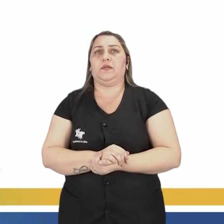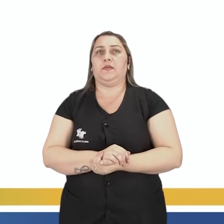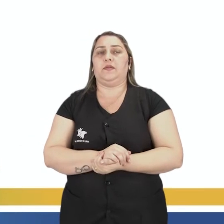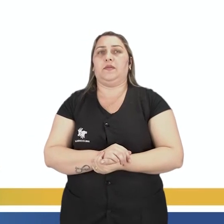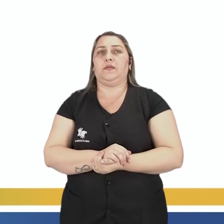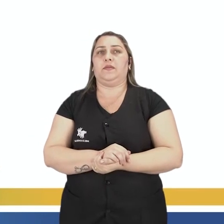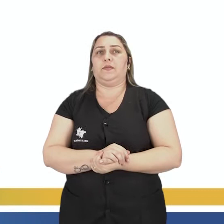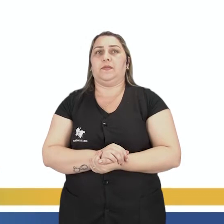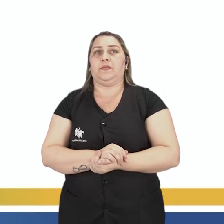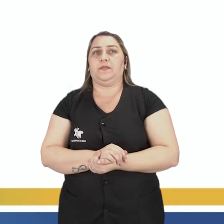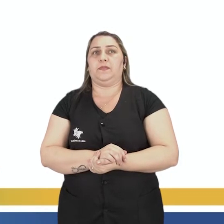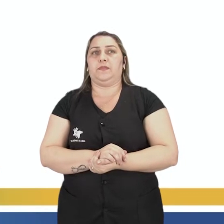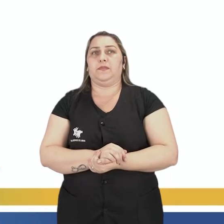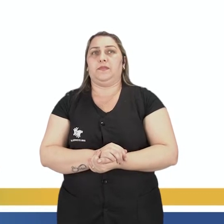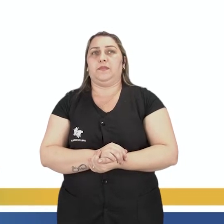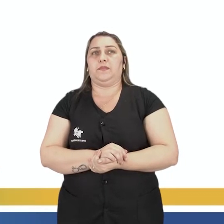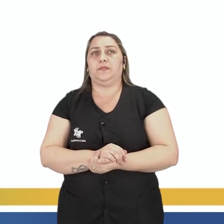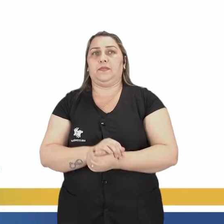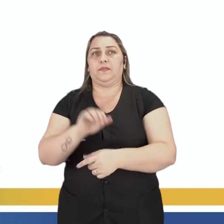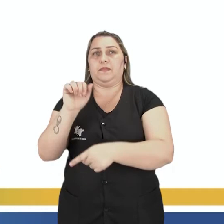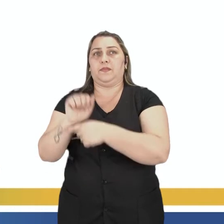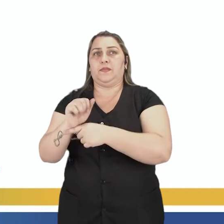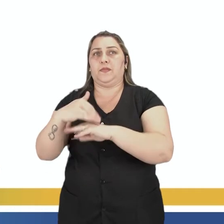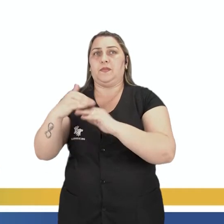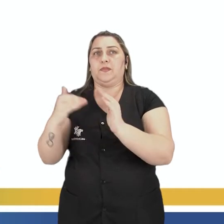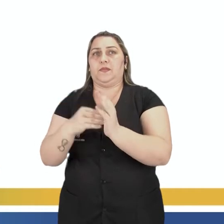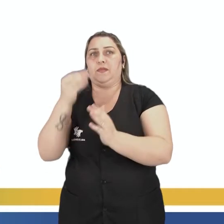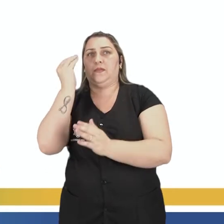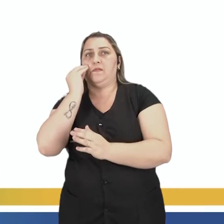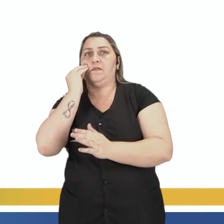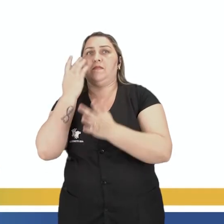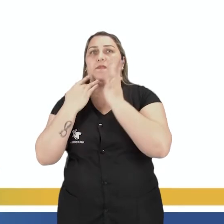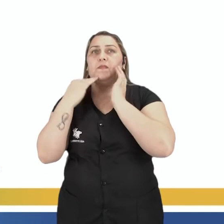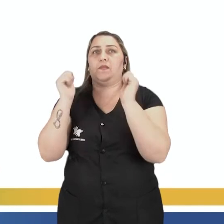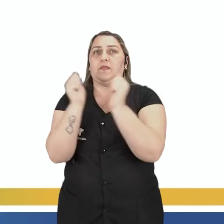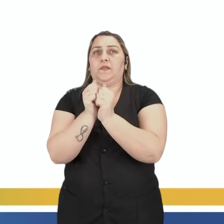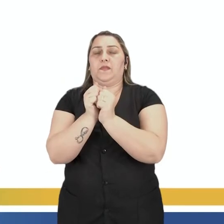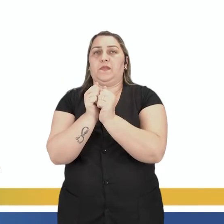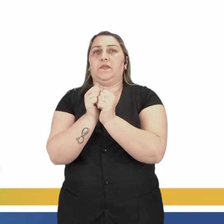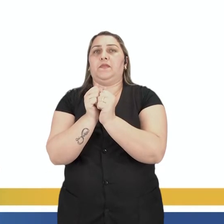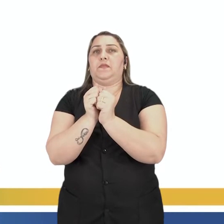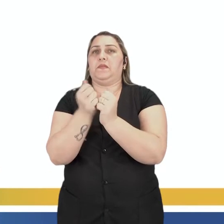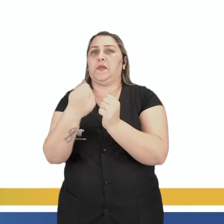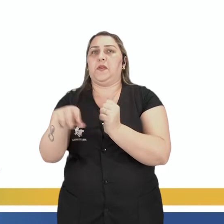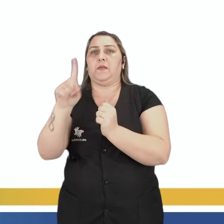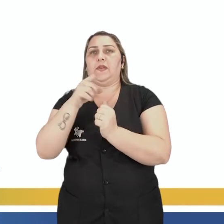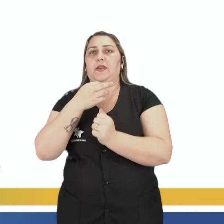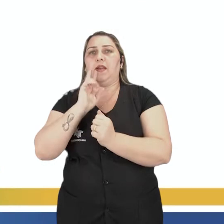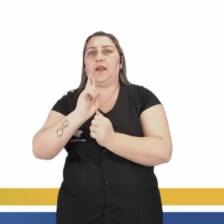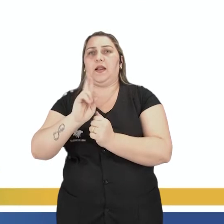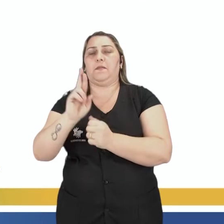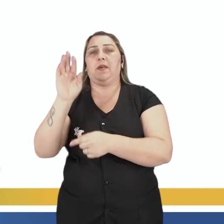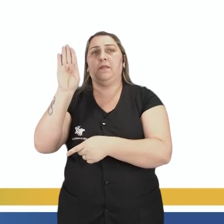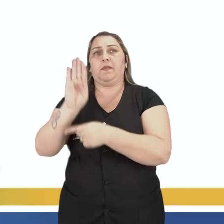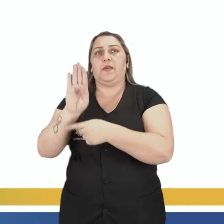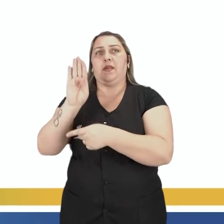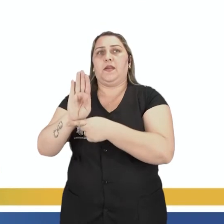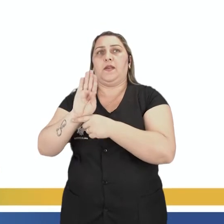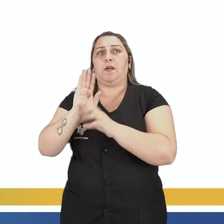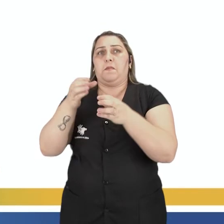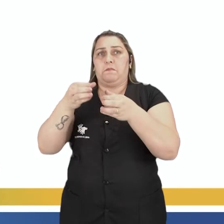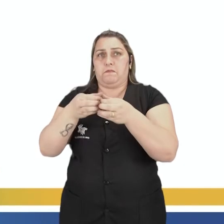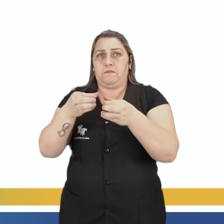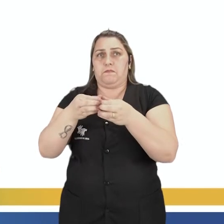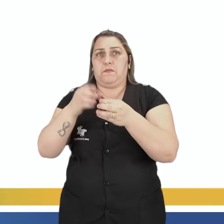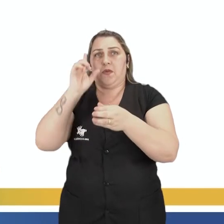de improvisação no quadro. Letra A, todos experimentam o teatro juntos e sem julgamentos. Letra B, uma parte do